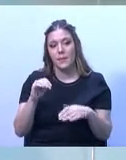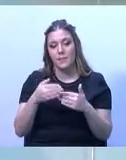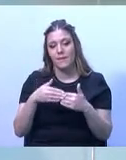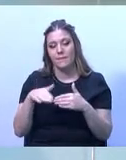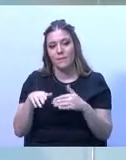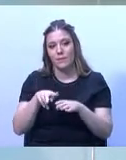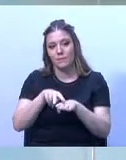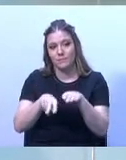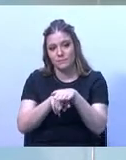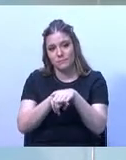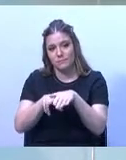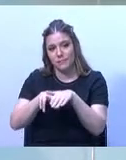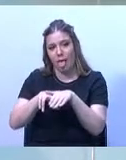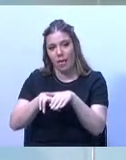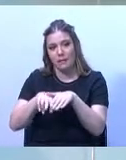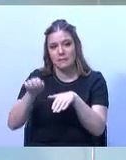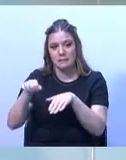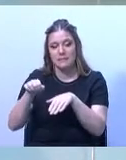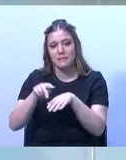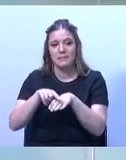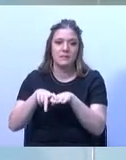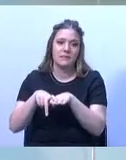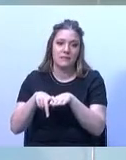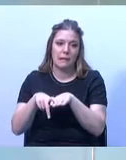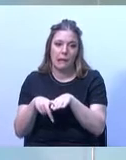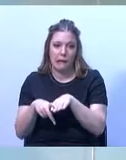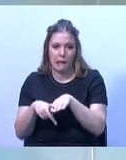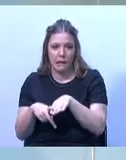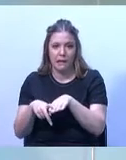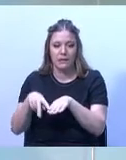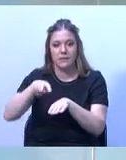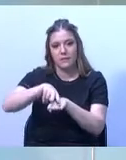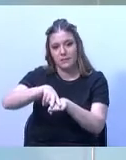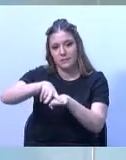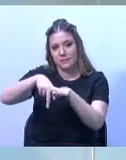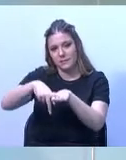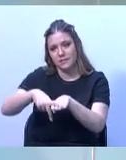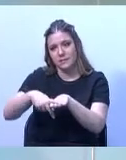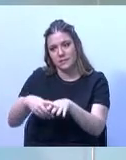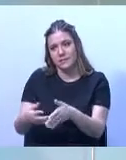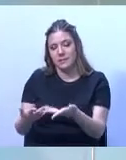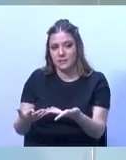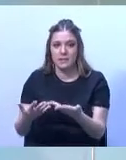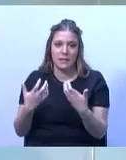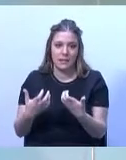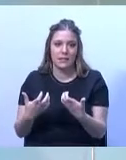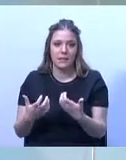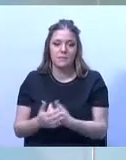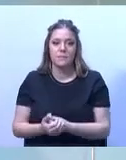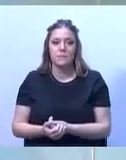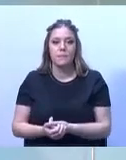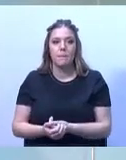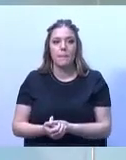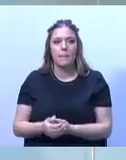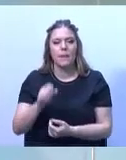não é? Para não ter correto, procuro os pés descubro-me, procuro o chão, põe o pé no chão para o frio, não é? Diga uma